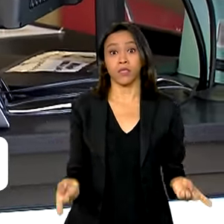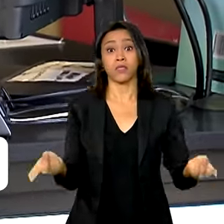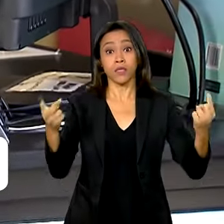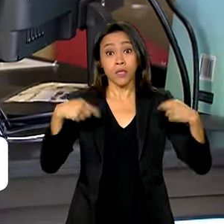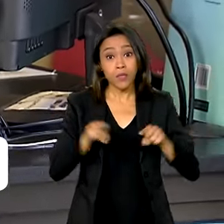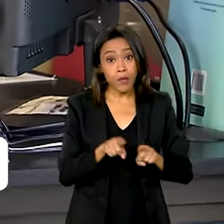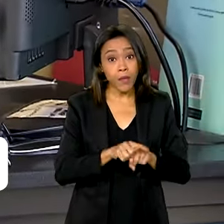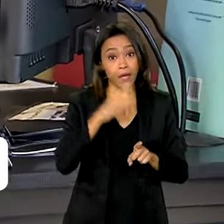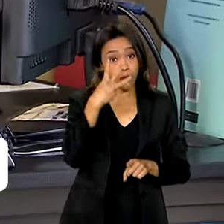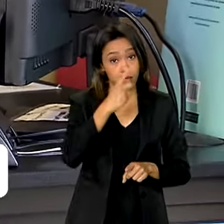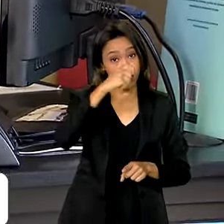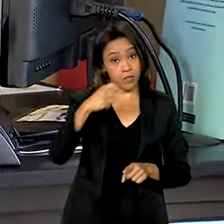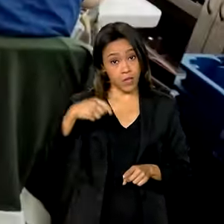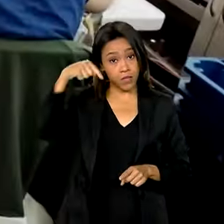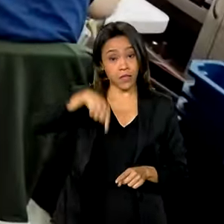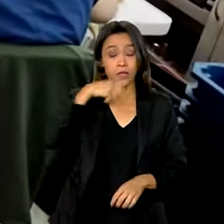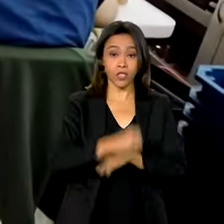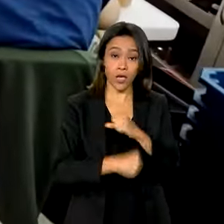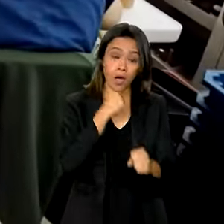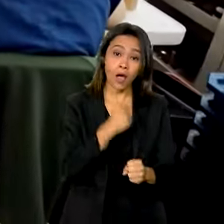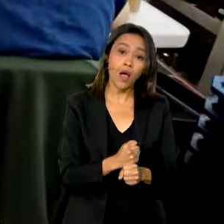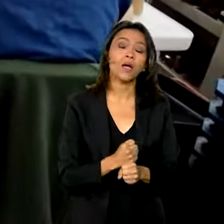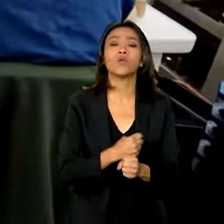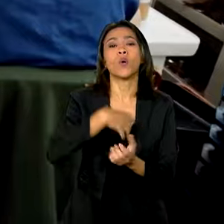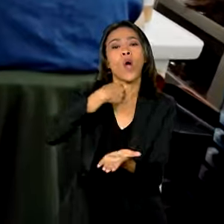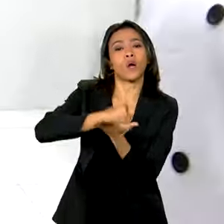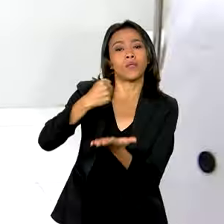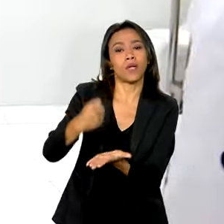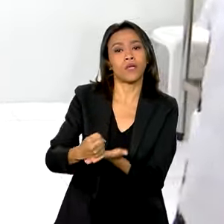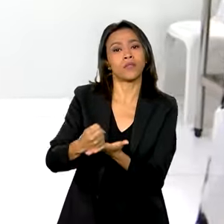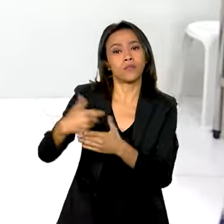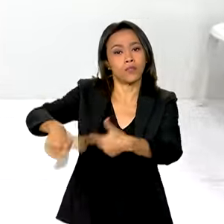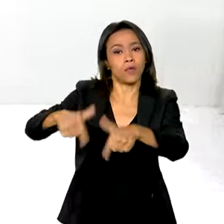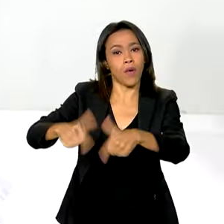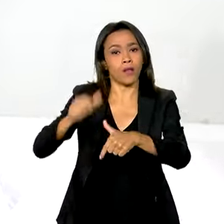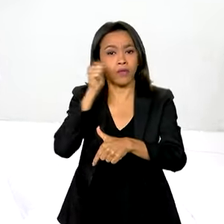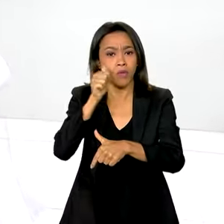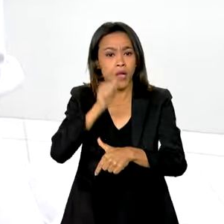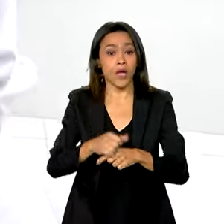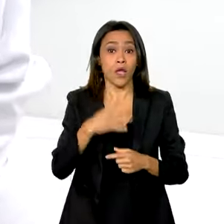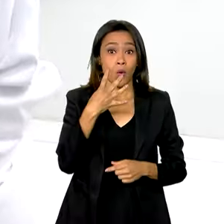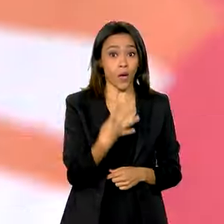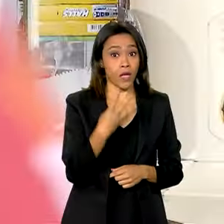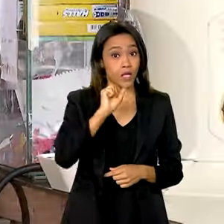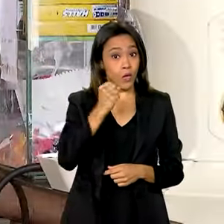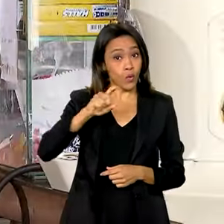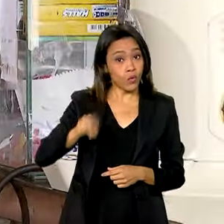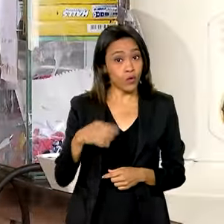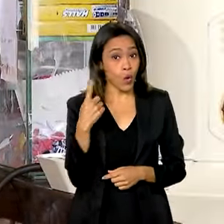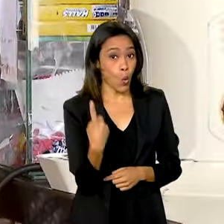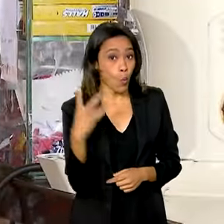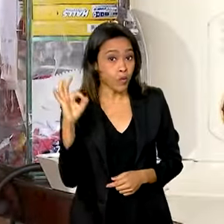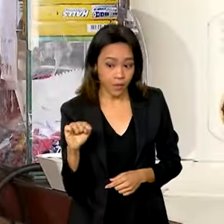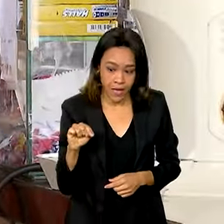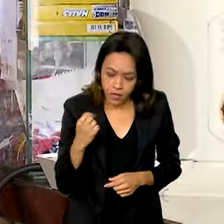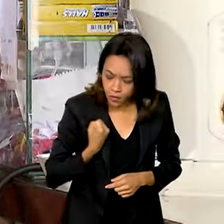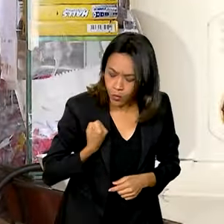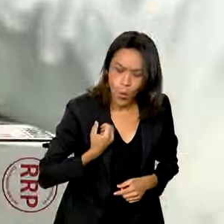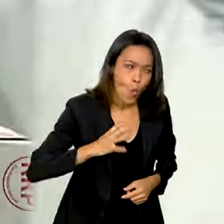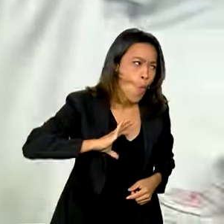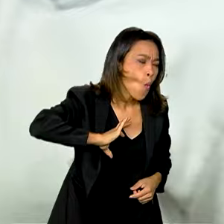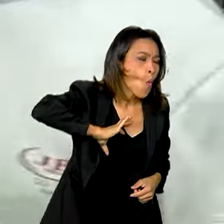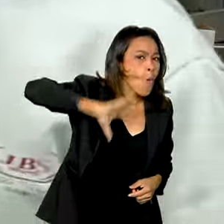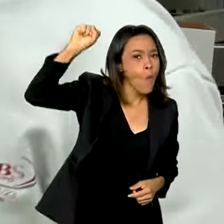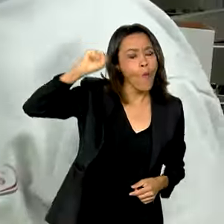segundo trimestre deste ano, o nível de ocupação das mulheres chegou a 48,1%, número recorde da